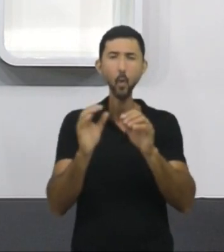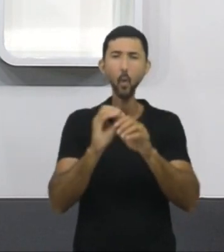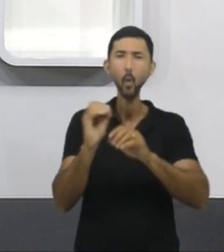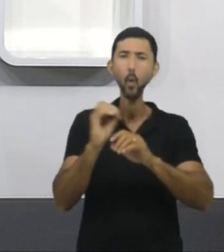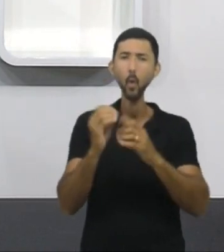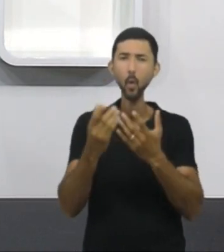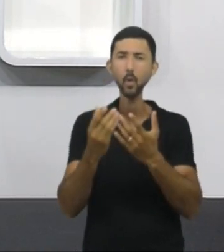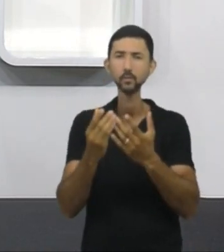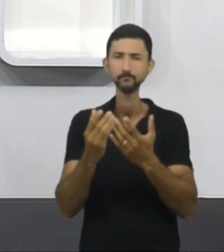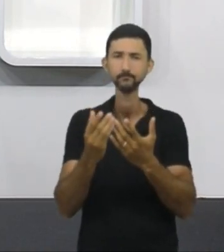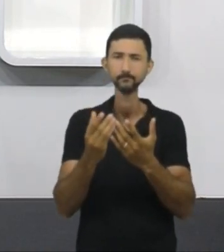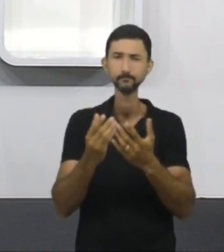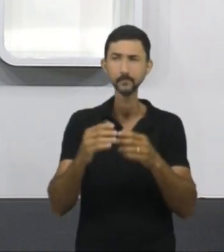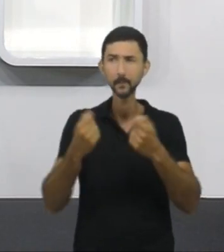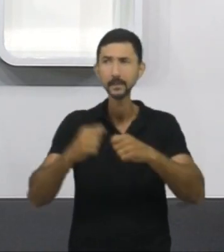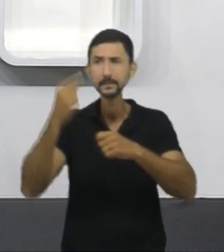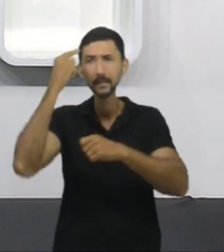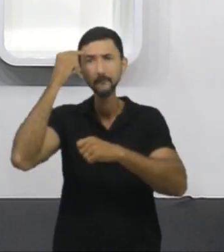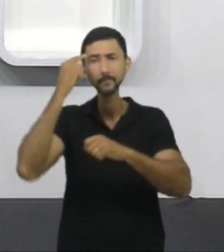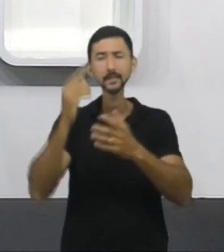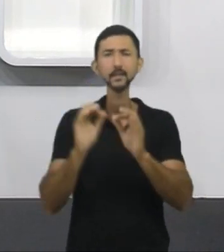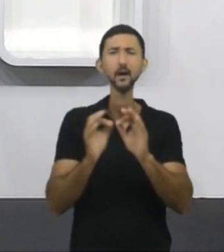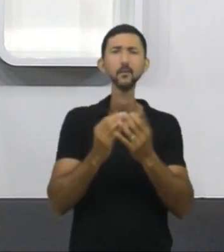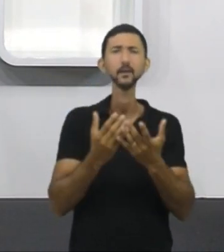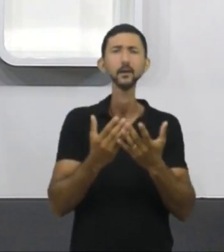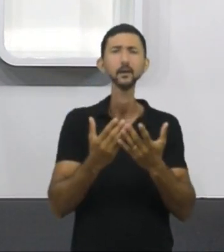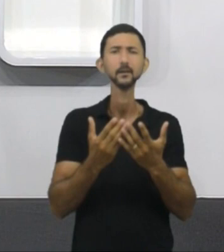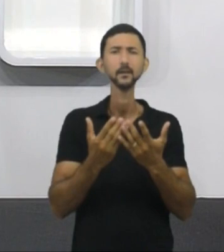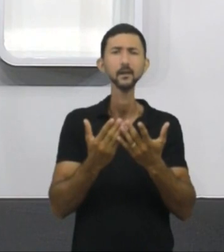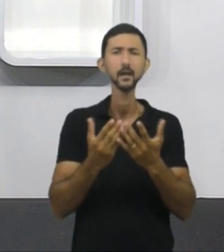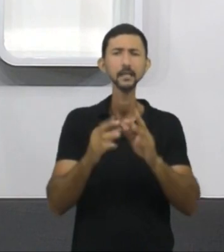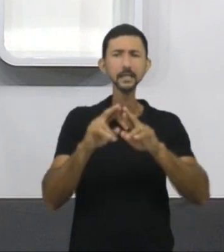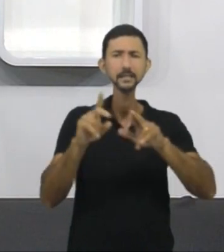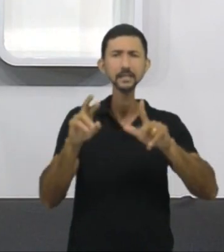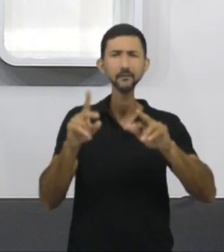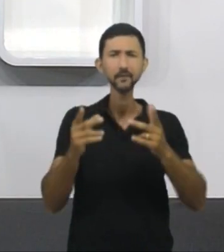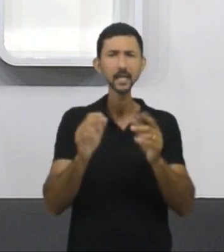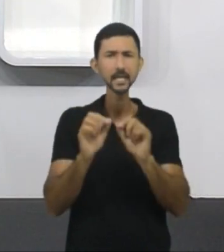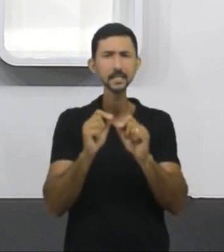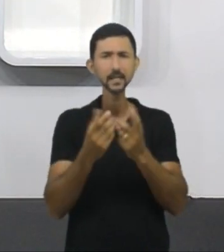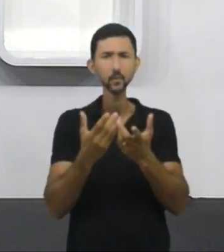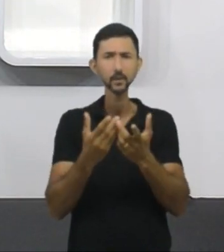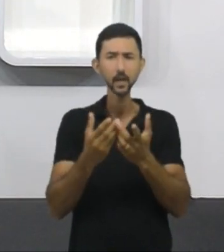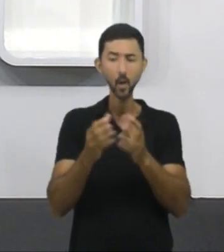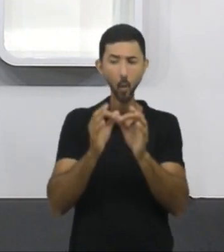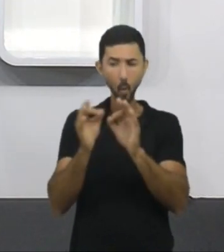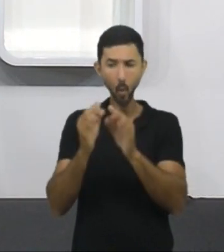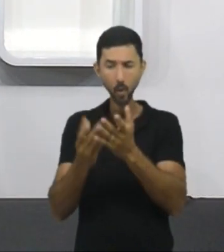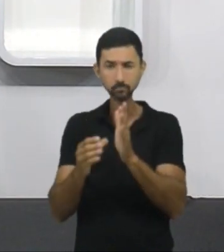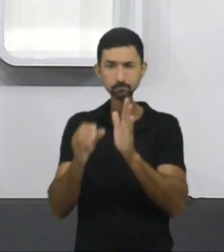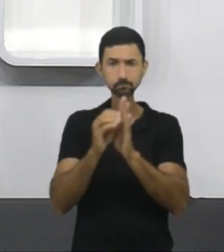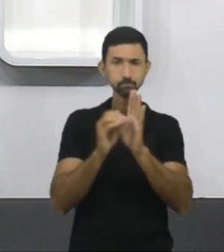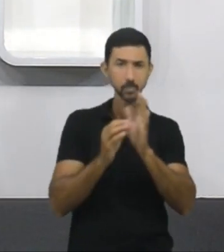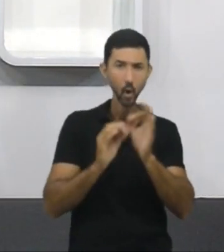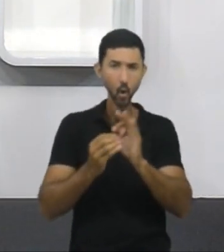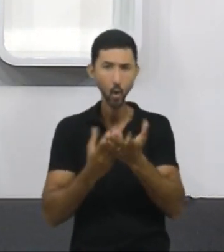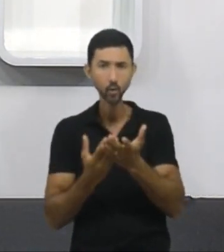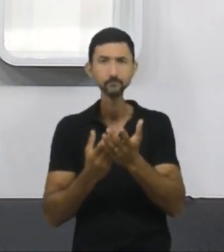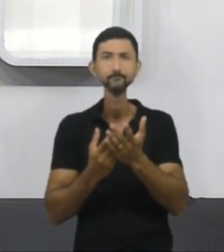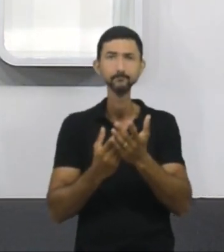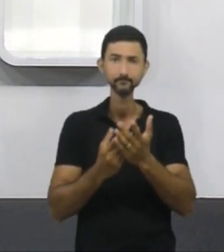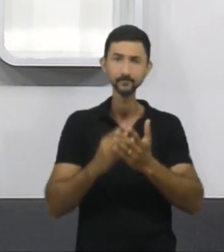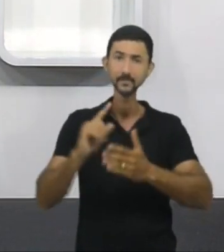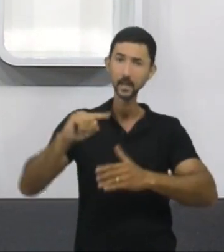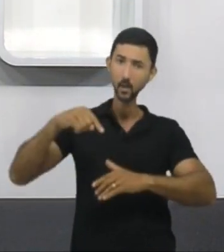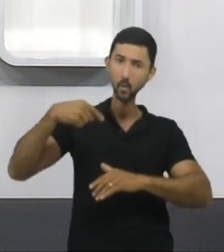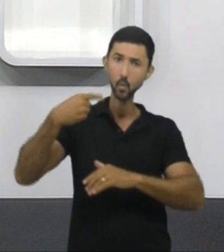independentes. Isso já serve para você pensar um pouquinho a respeito da diferença entre o que é coordenação e do que é